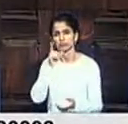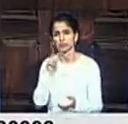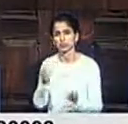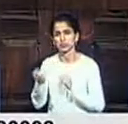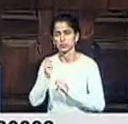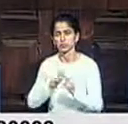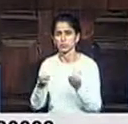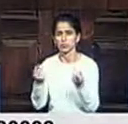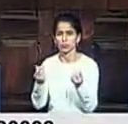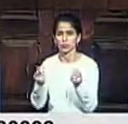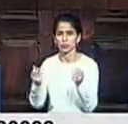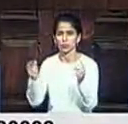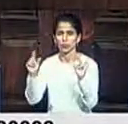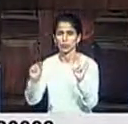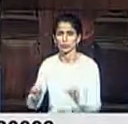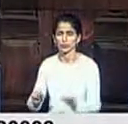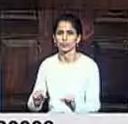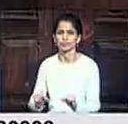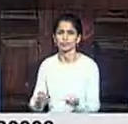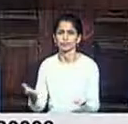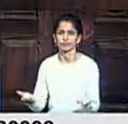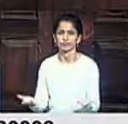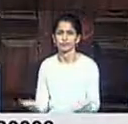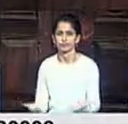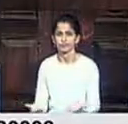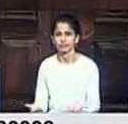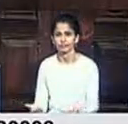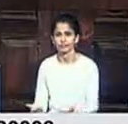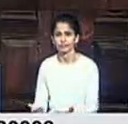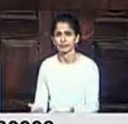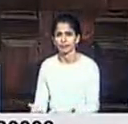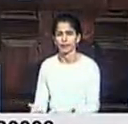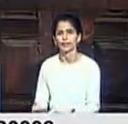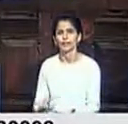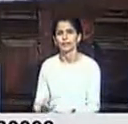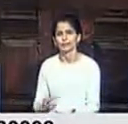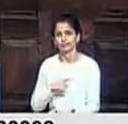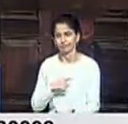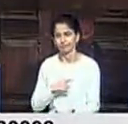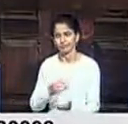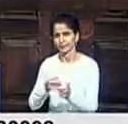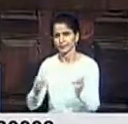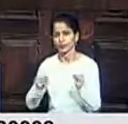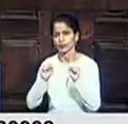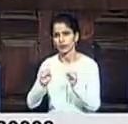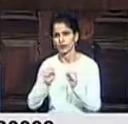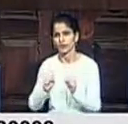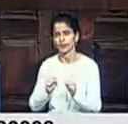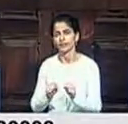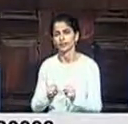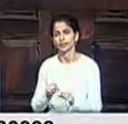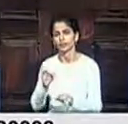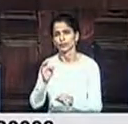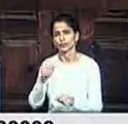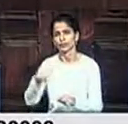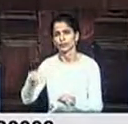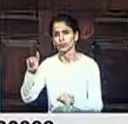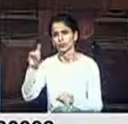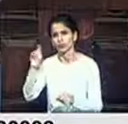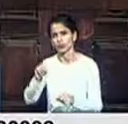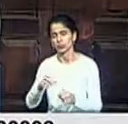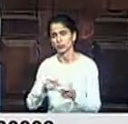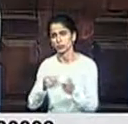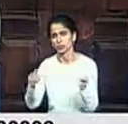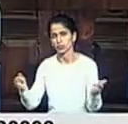do que se fosse em cima o fundo. Por que não passar de 10% para 20% ou 30%? Aquele fundo em cima da